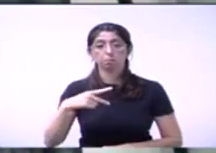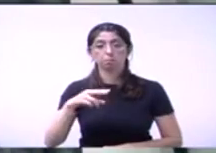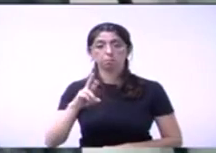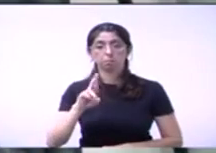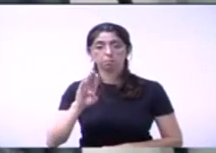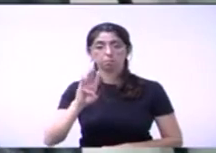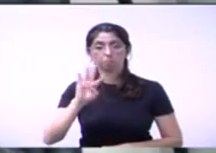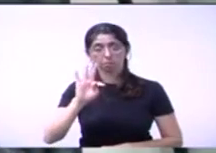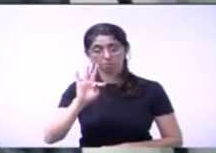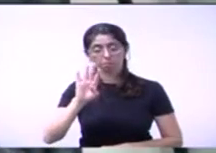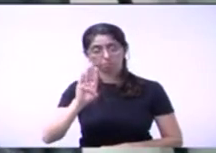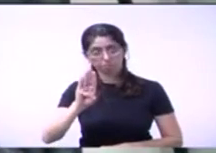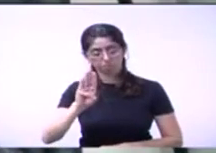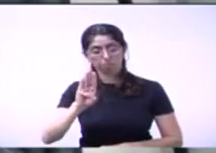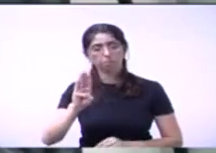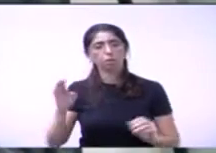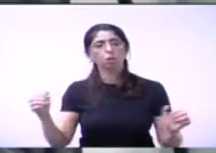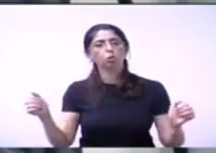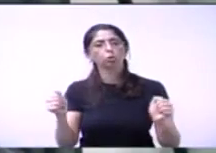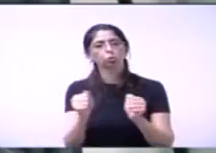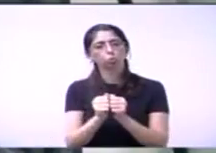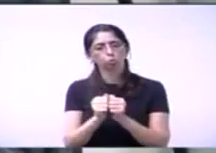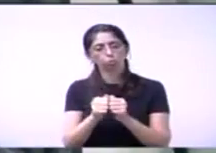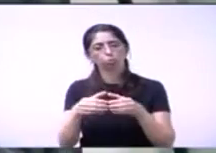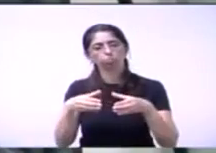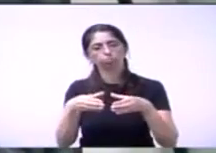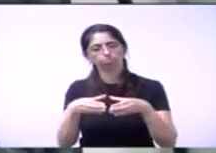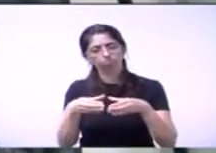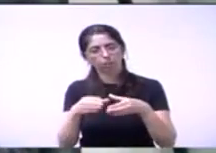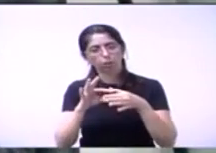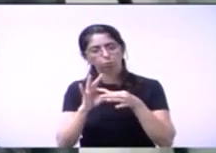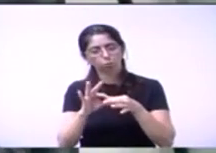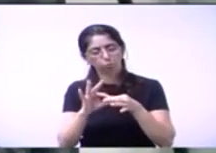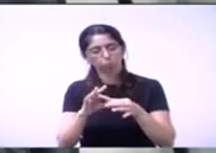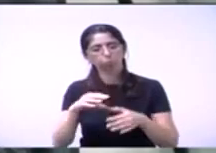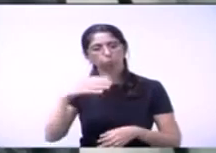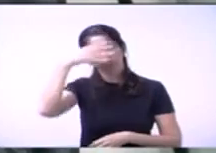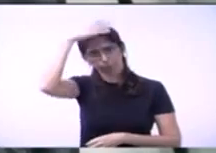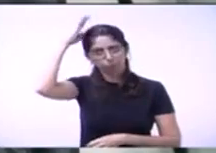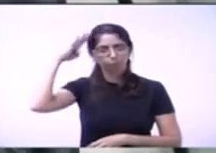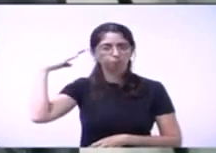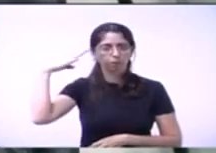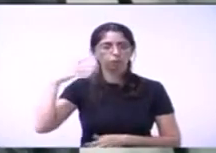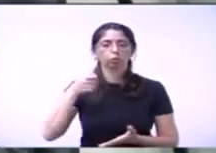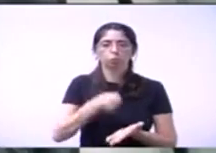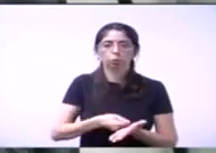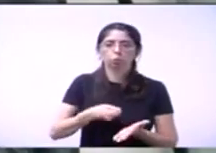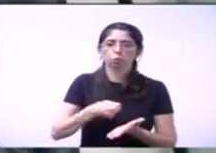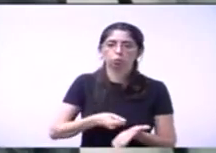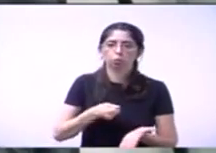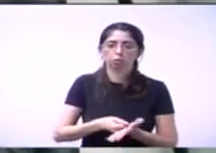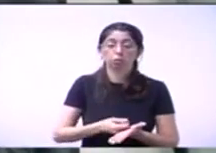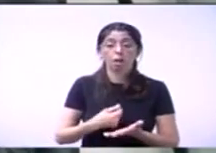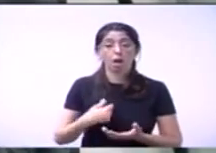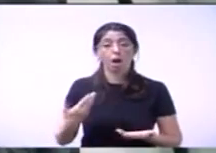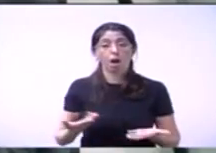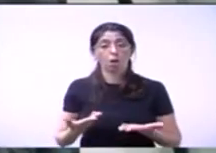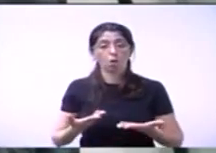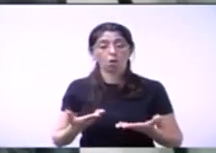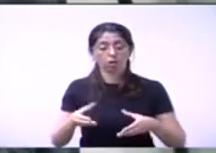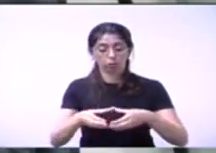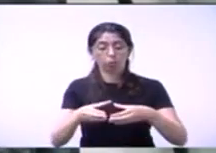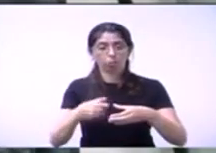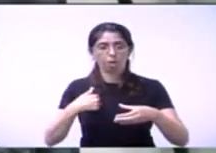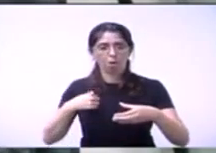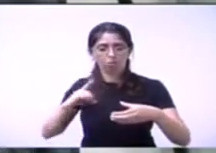muito tempo no partido. Então, eu coloco apenas e tão somente o meu mandato, a